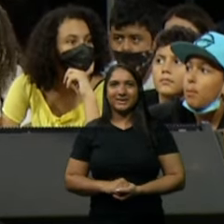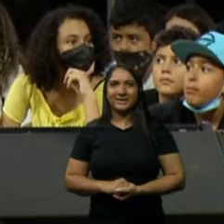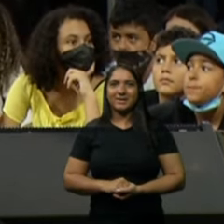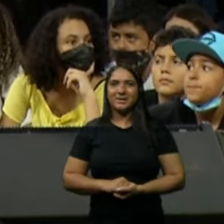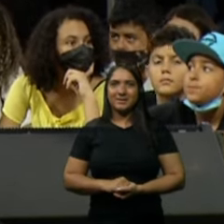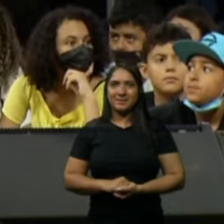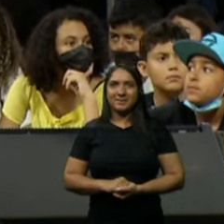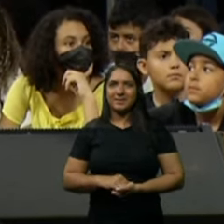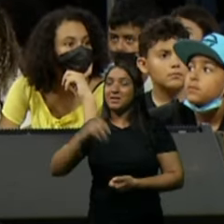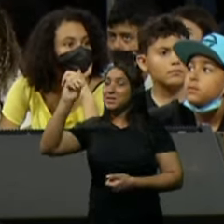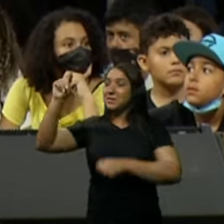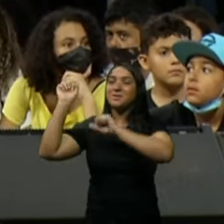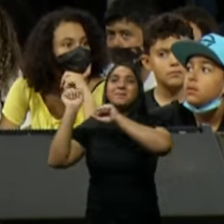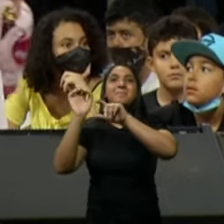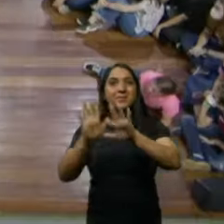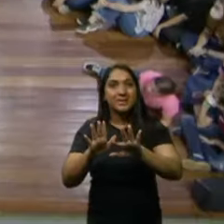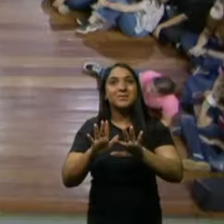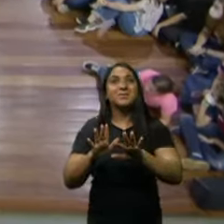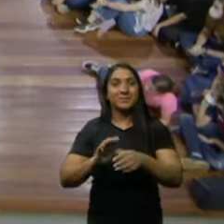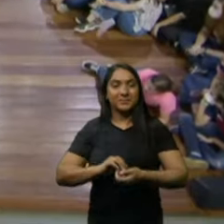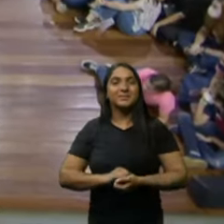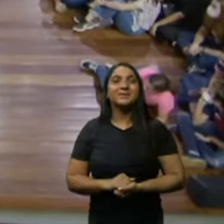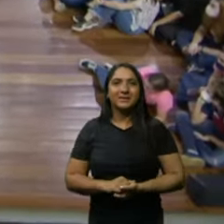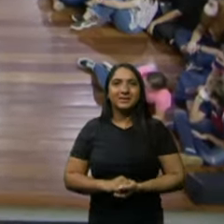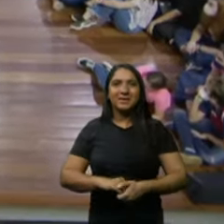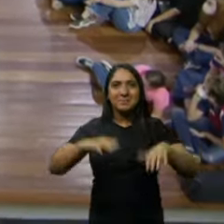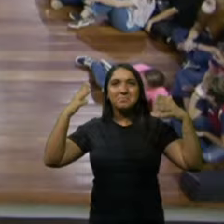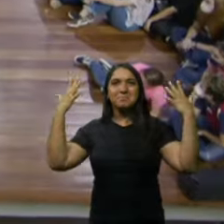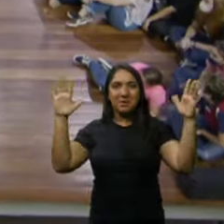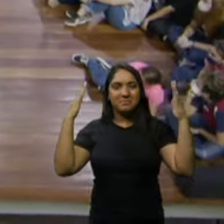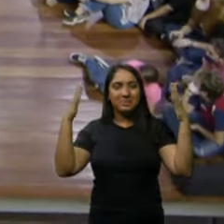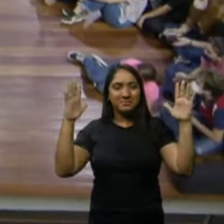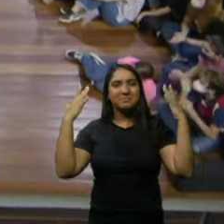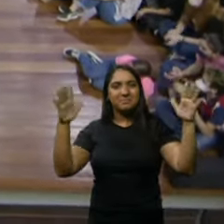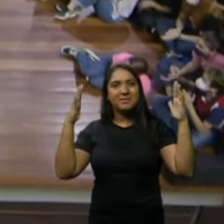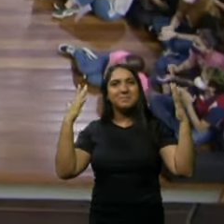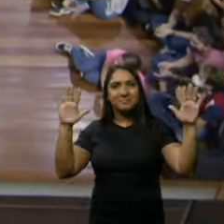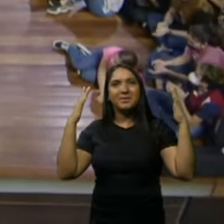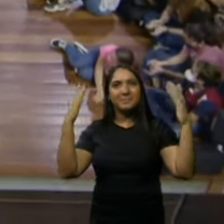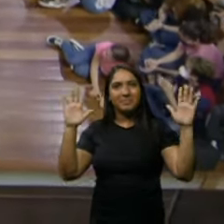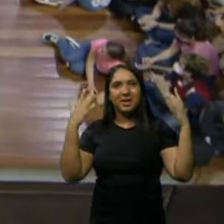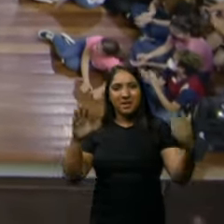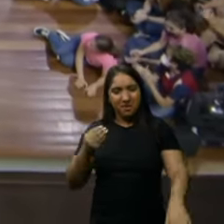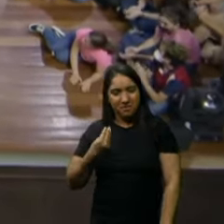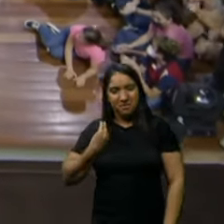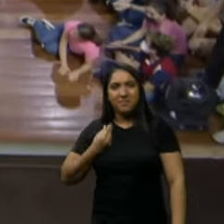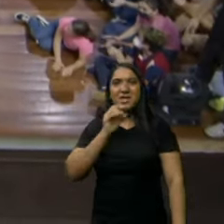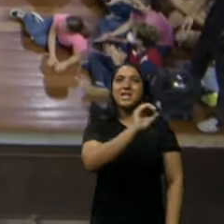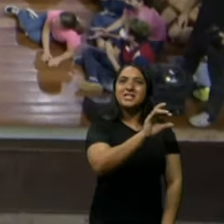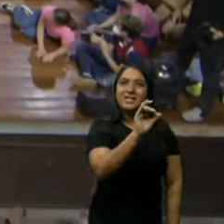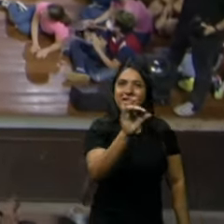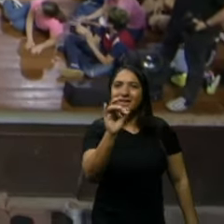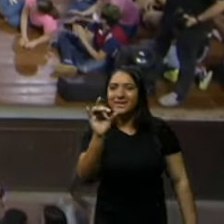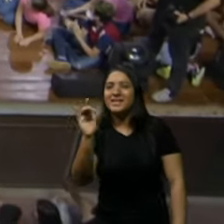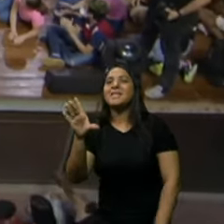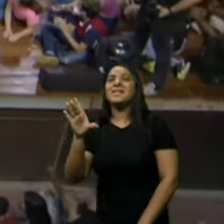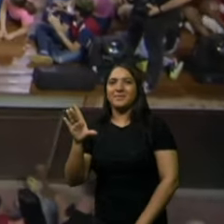é muito bem Deus abençoe vocês com a pro de forte a Jesus pelas vidas deles